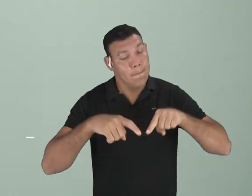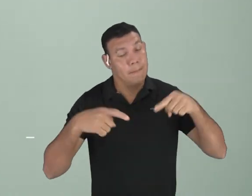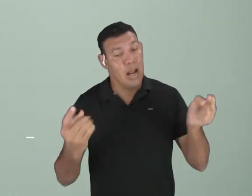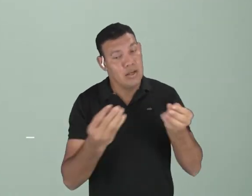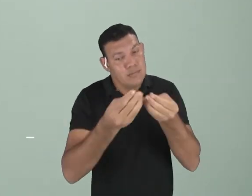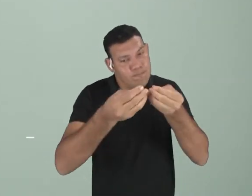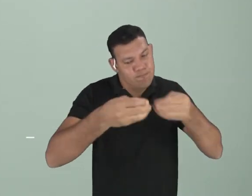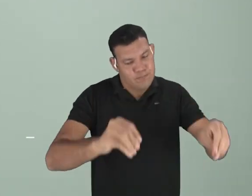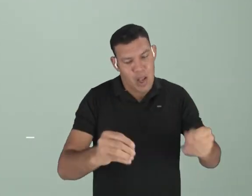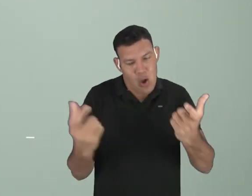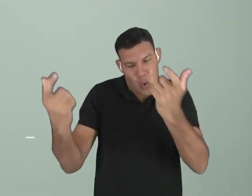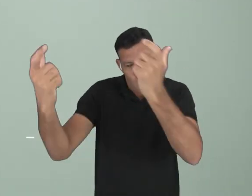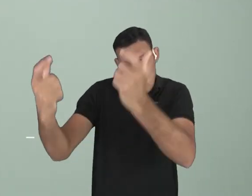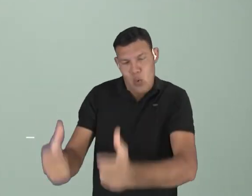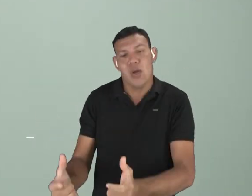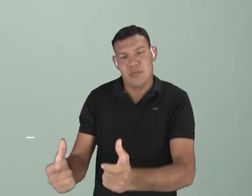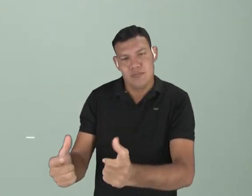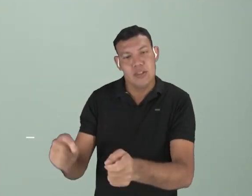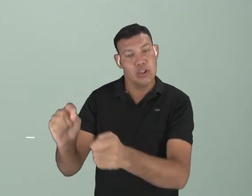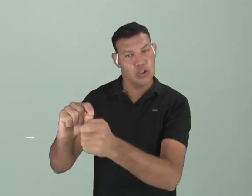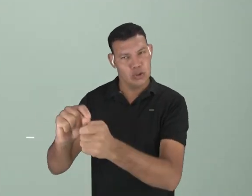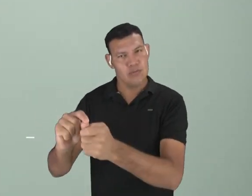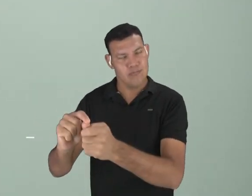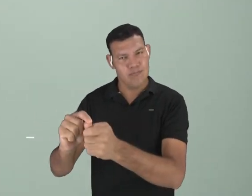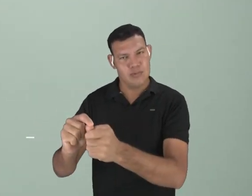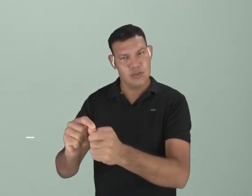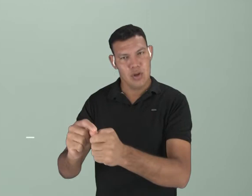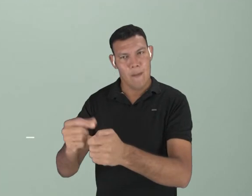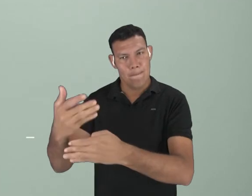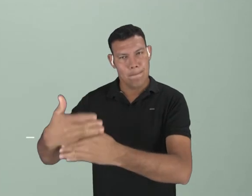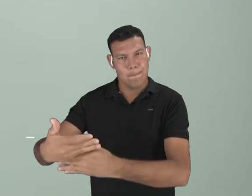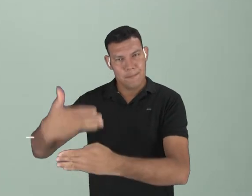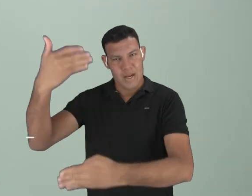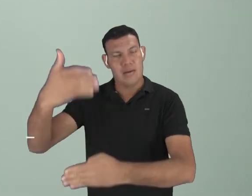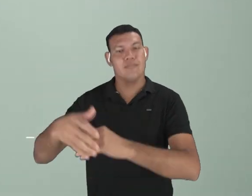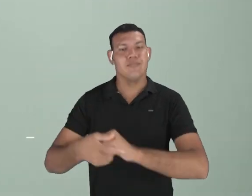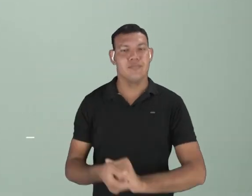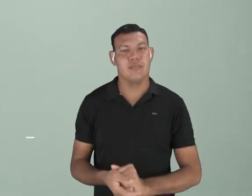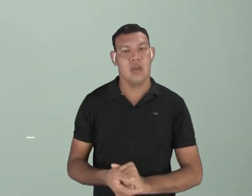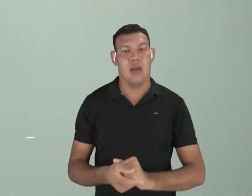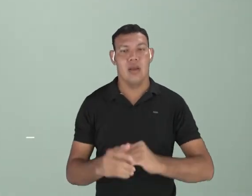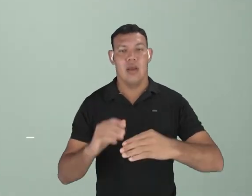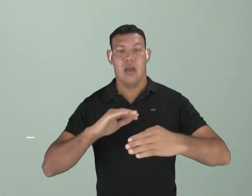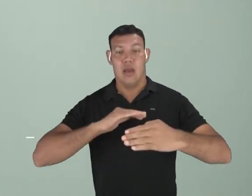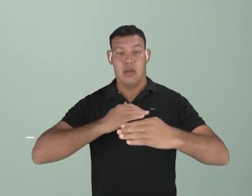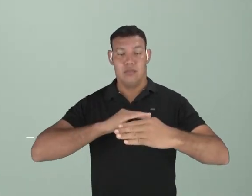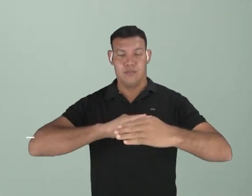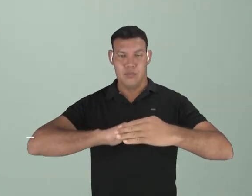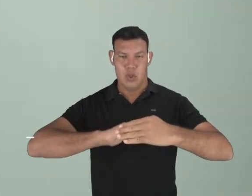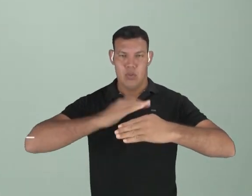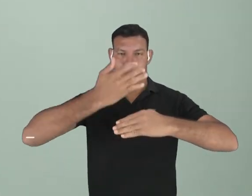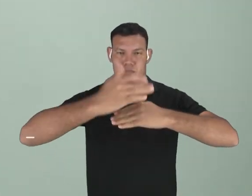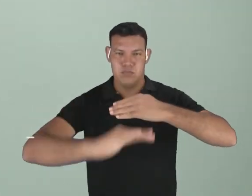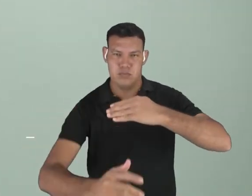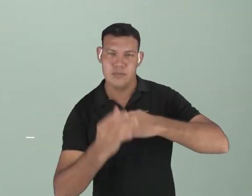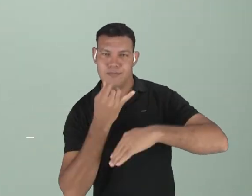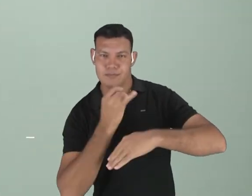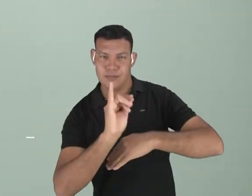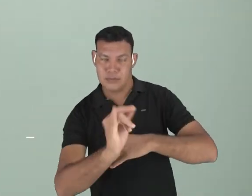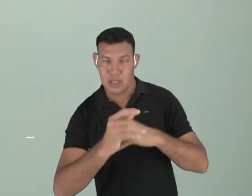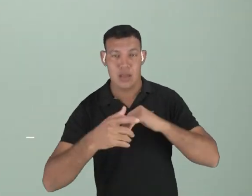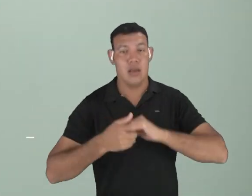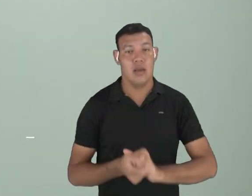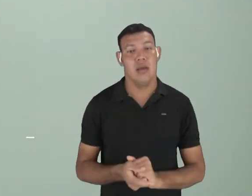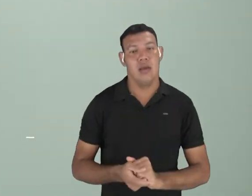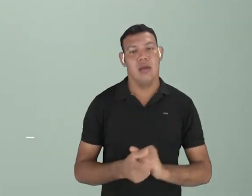energia, mas que causa um impacto somente no local de instalação da usina, né? Então, a hidroelétrica é uma energia limpa, a energia